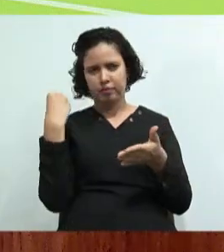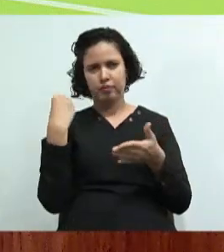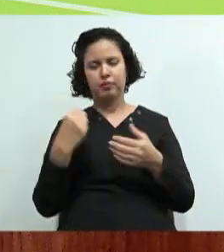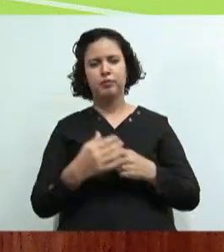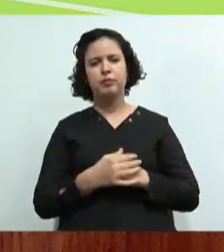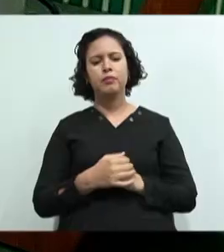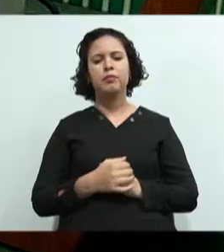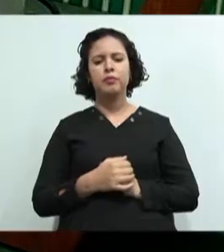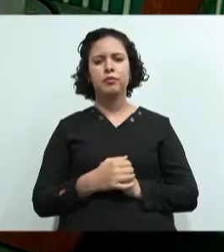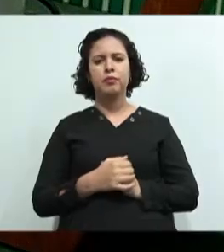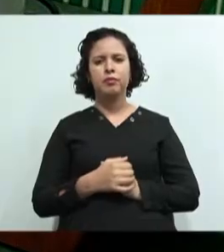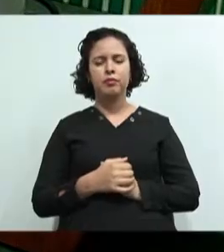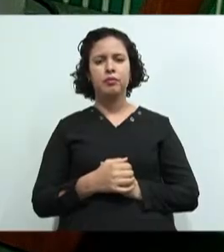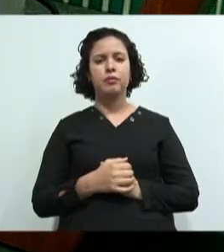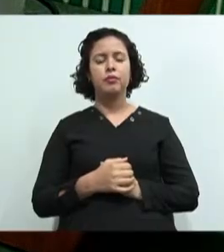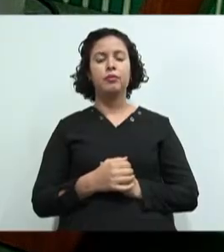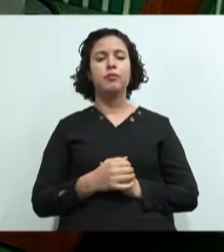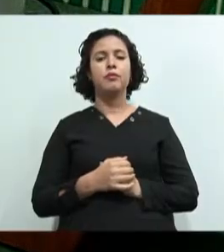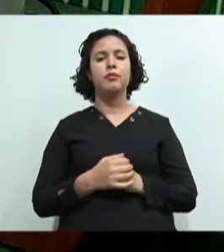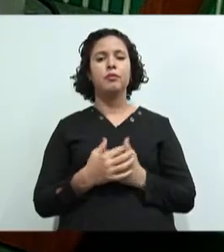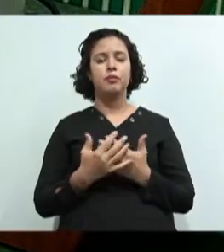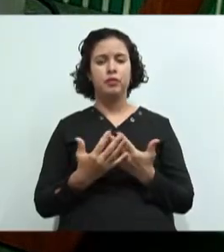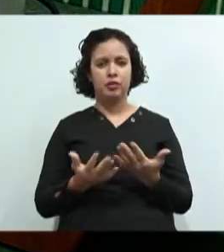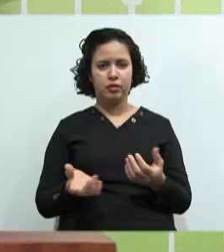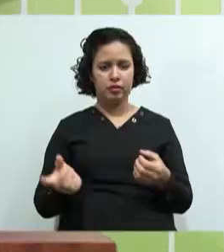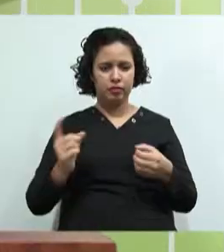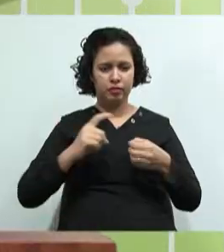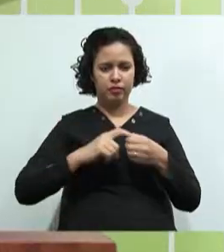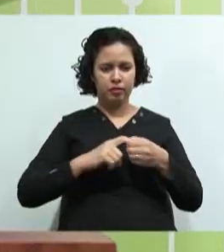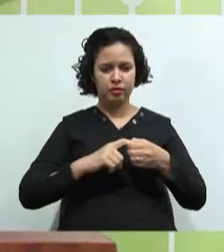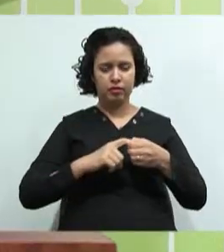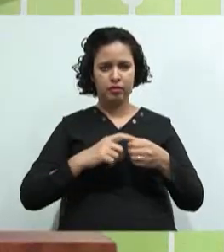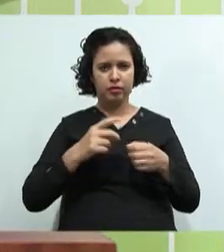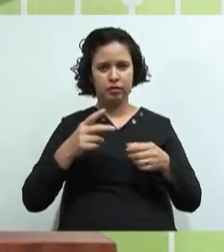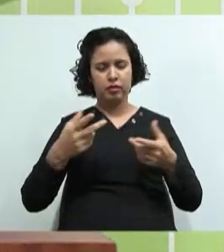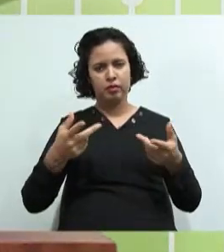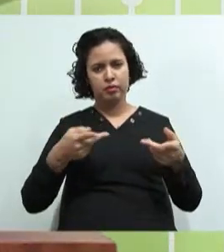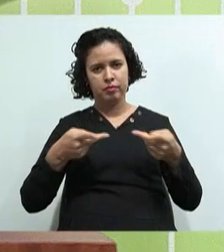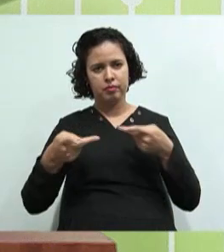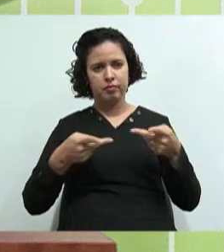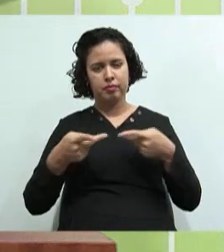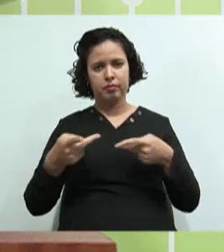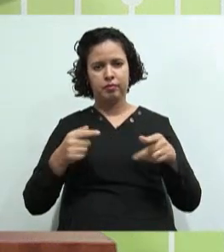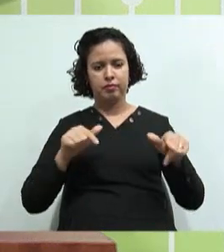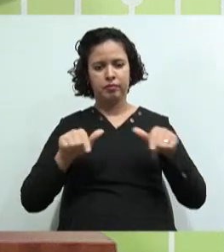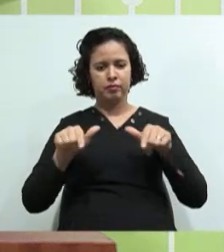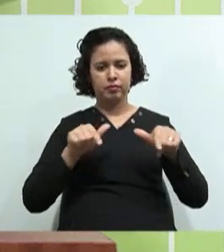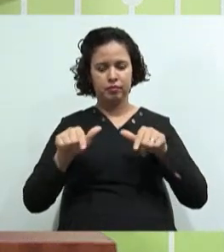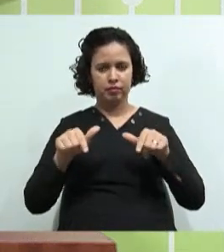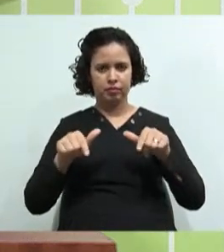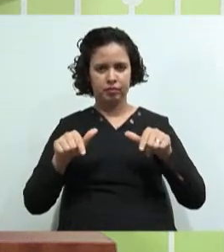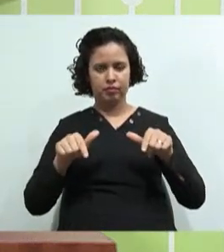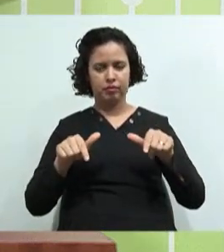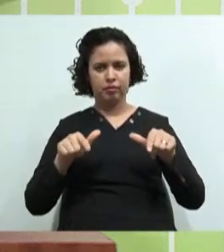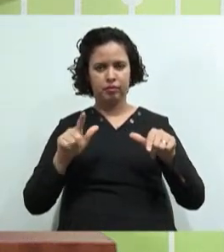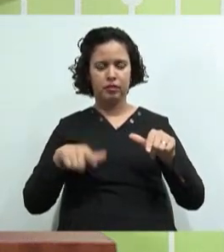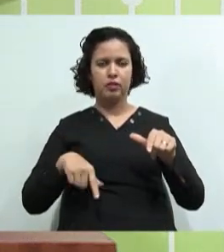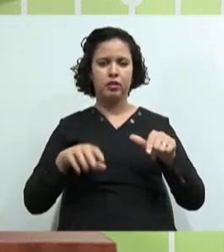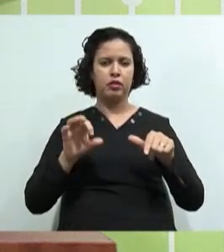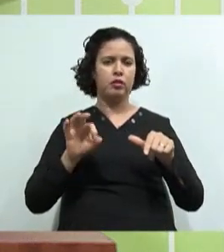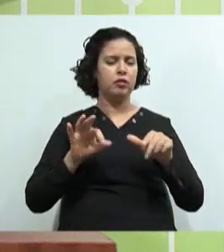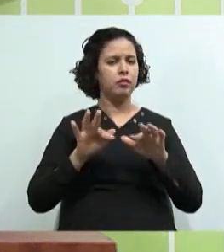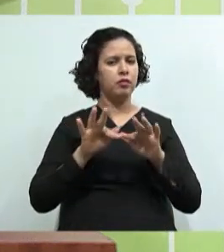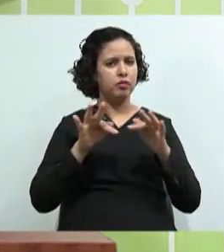Alberto. Olha só, gente. Ei, volta aqui, meu filho. Plano de ação. Aí você pensa, nossa, é aquele plano de ação infalível,